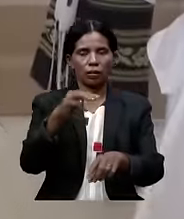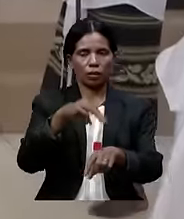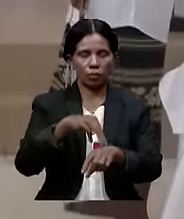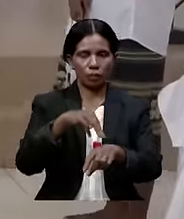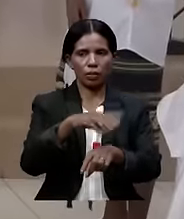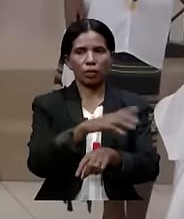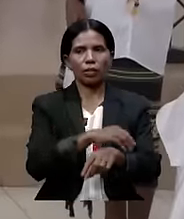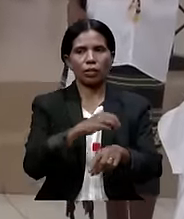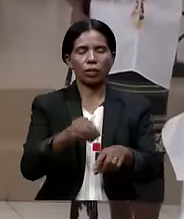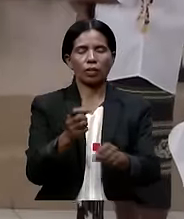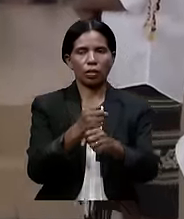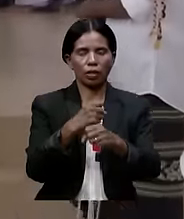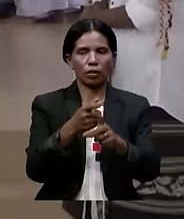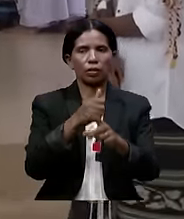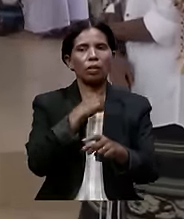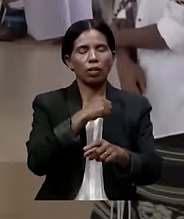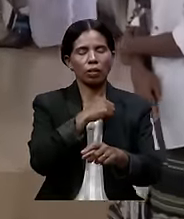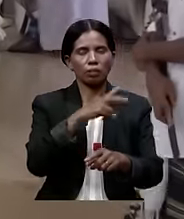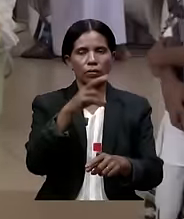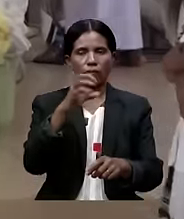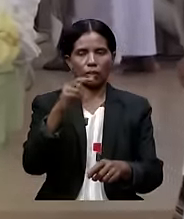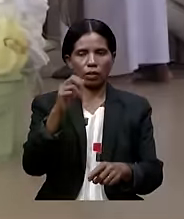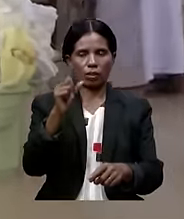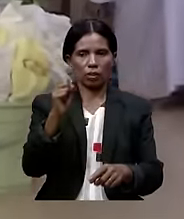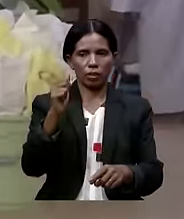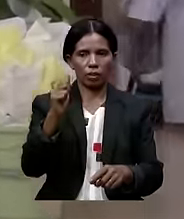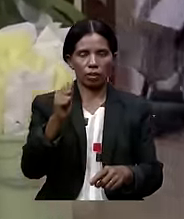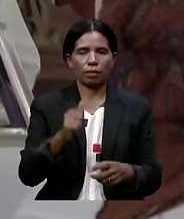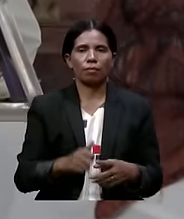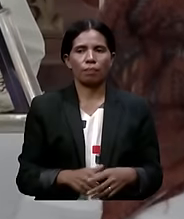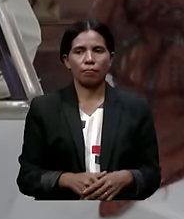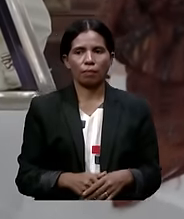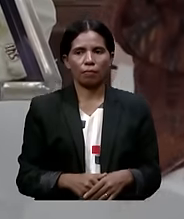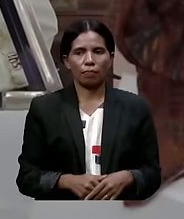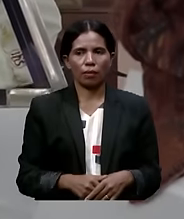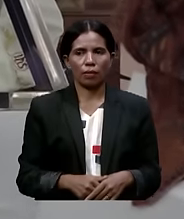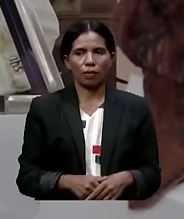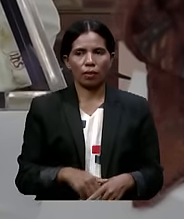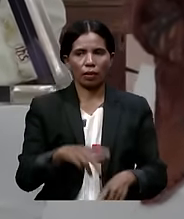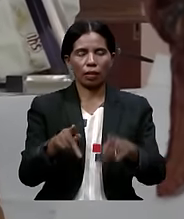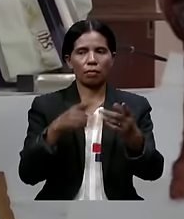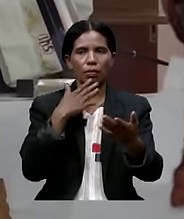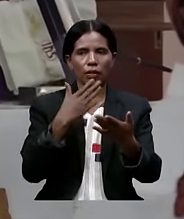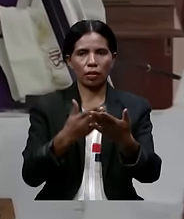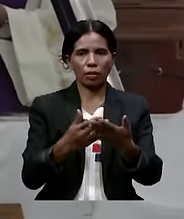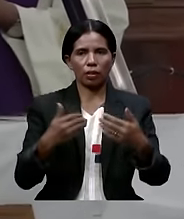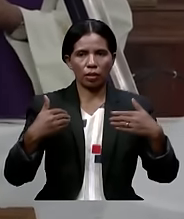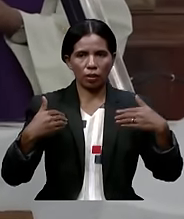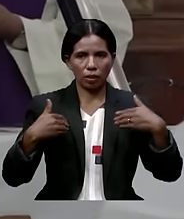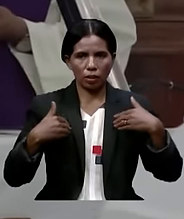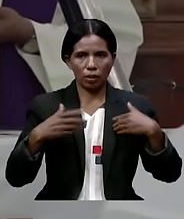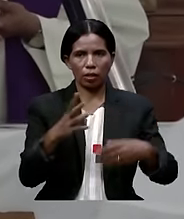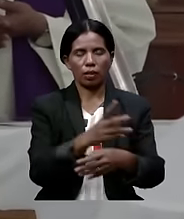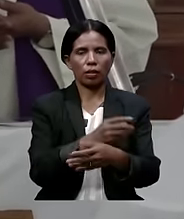requiem, nebe presidi husi padre Venâncio Pereira SJ. É maneira que ia capacidade